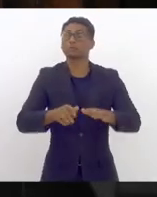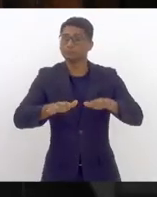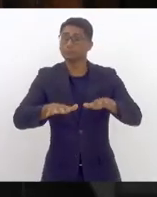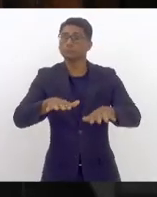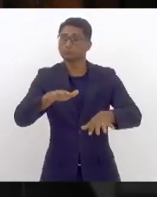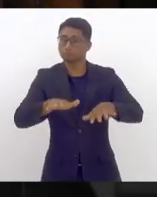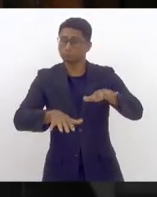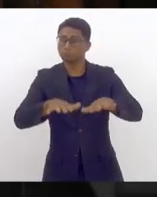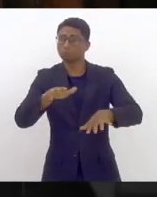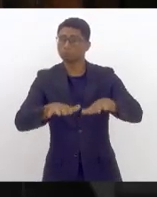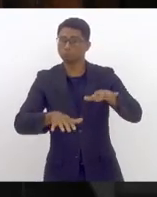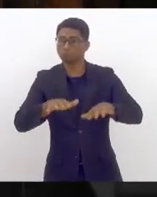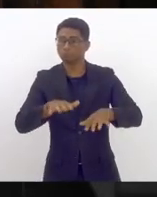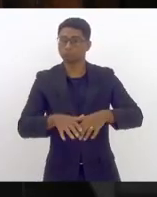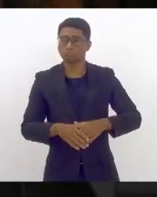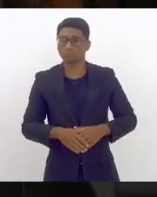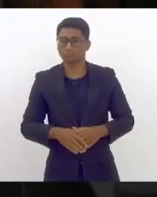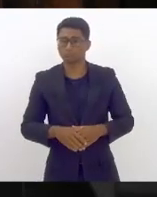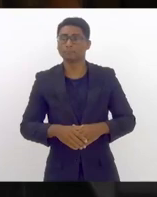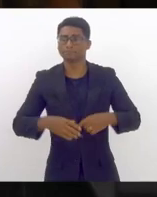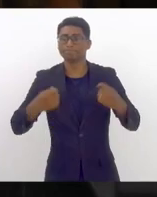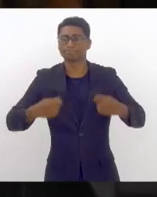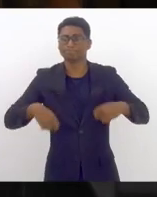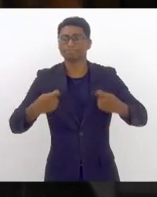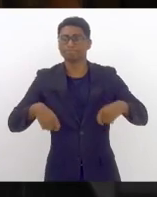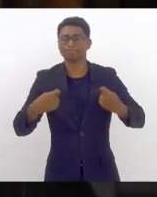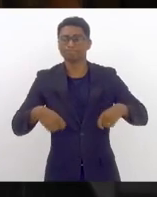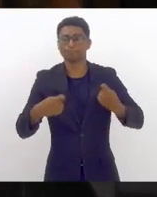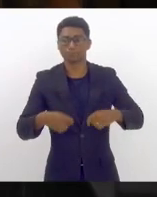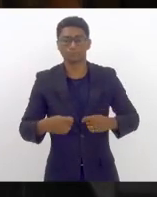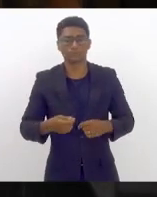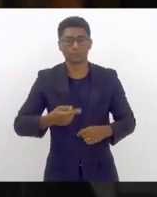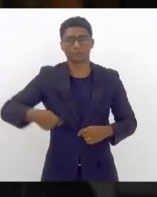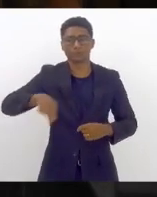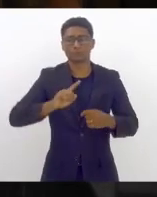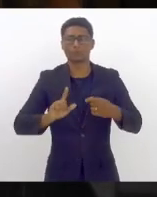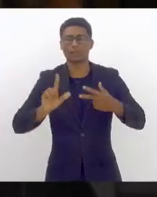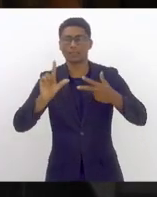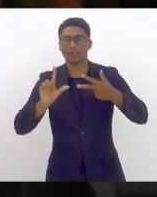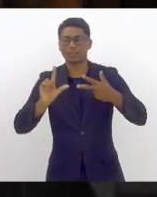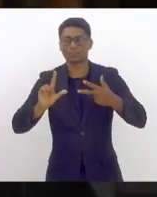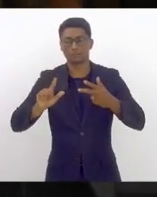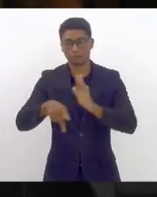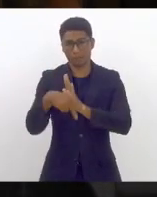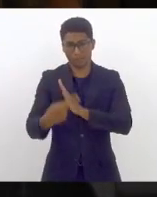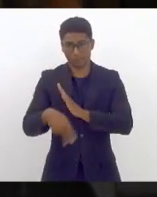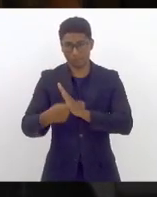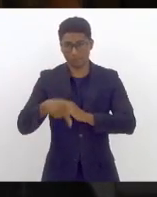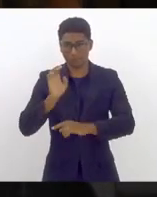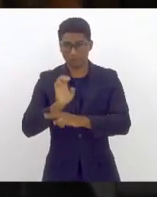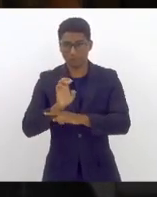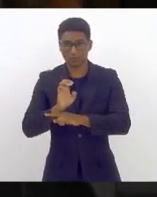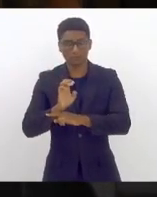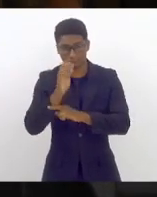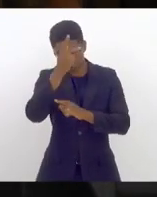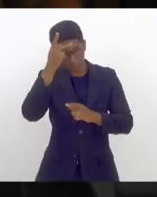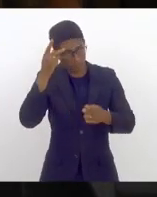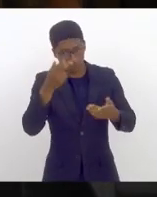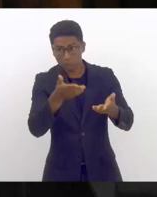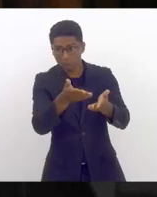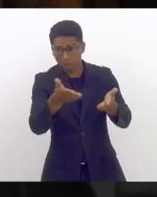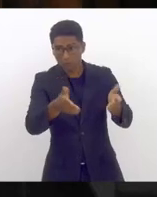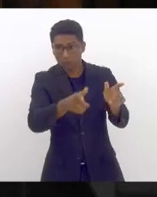vezes, e a gente precisa reconhecer enquanto legislador nesse Estado, que pessoas que fazem jus efetivamente